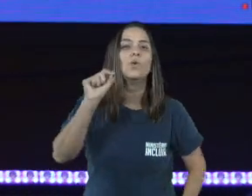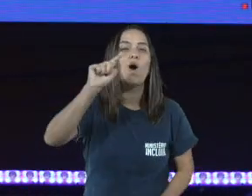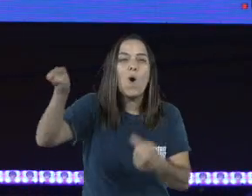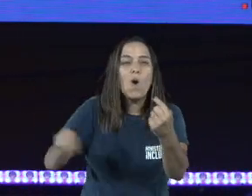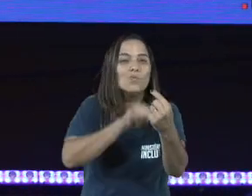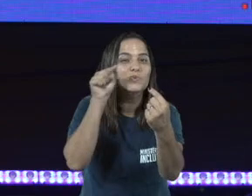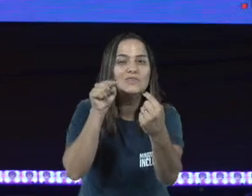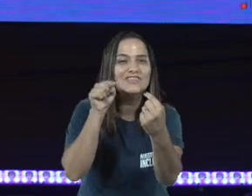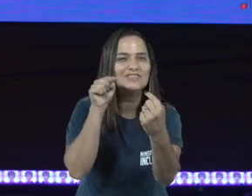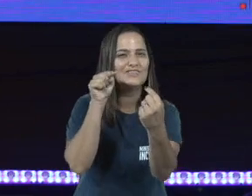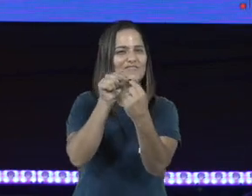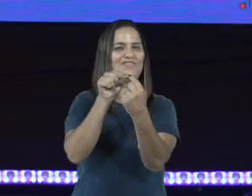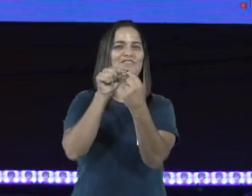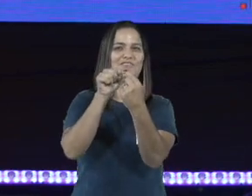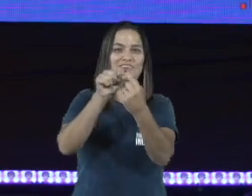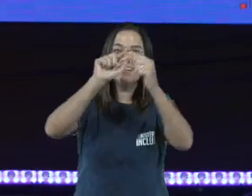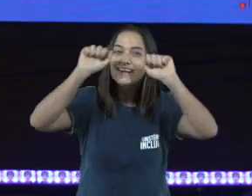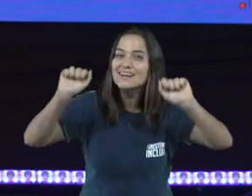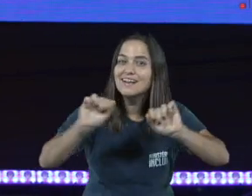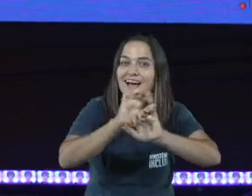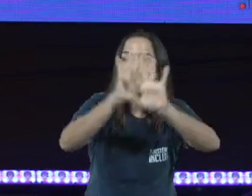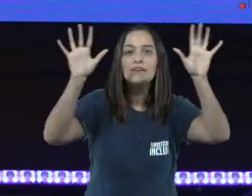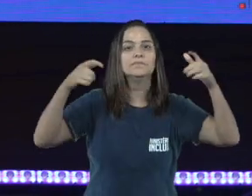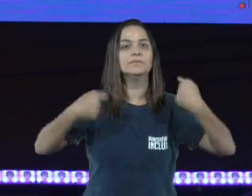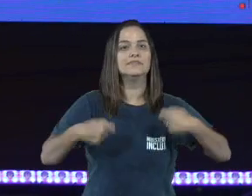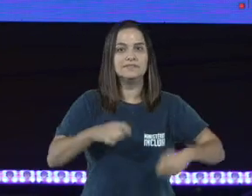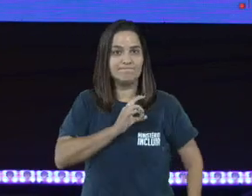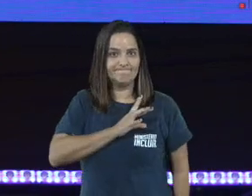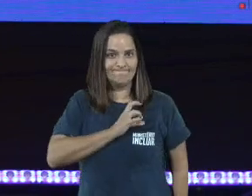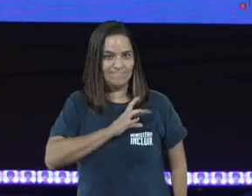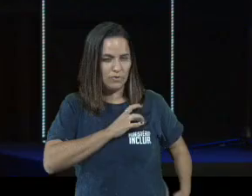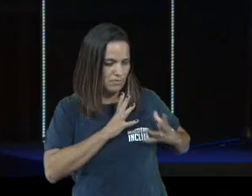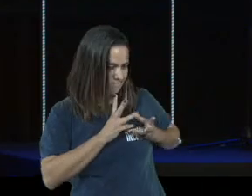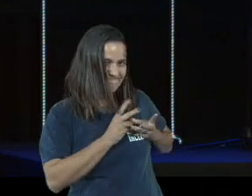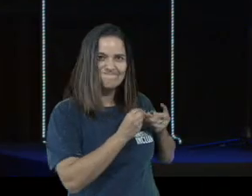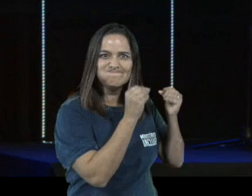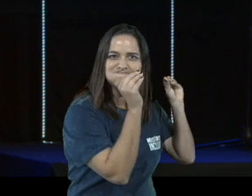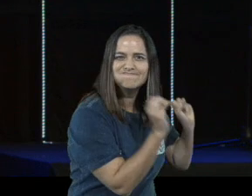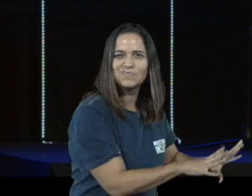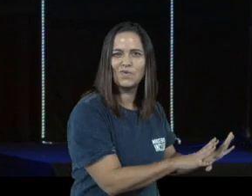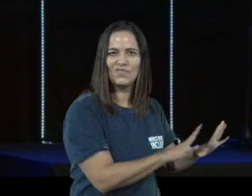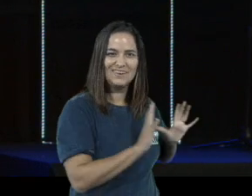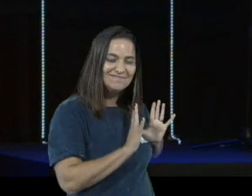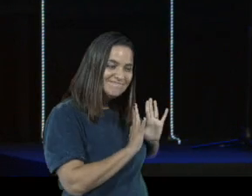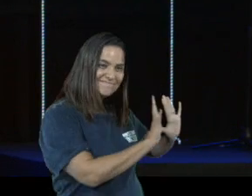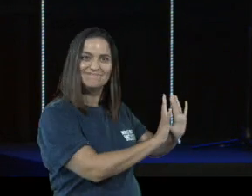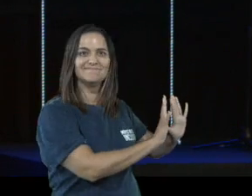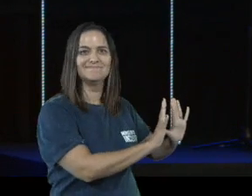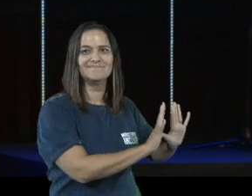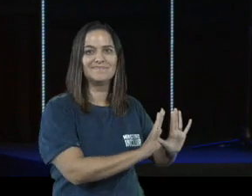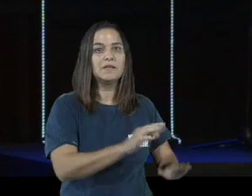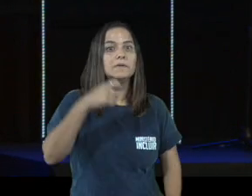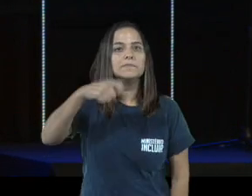vencer o medo que você tem de ser tudo o que Deus planejou para você se você não enfrentar os seus temores e decidir